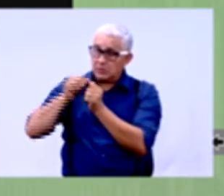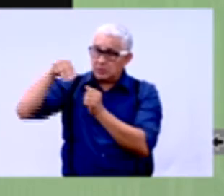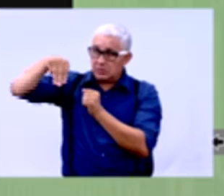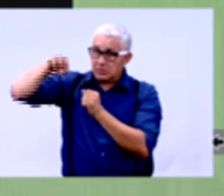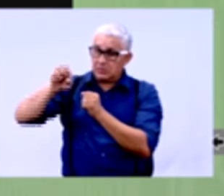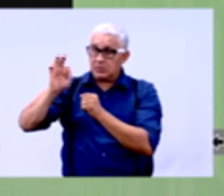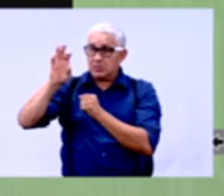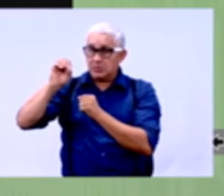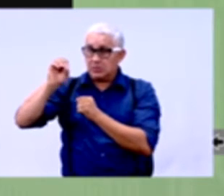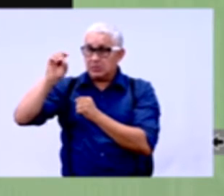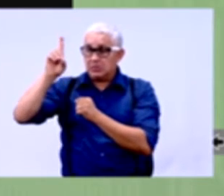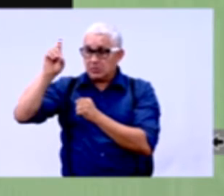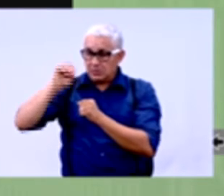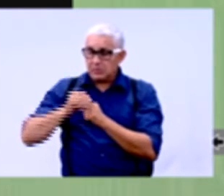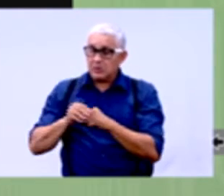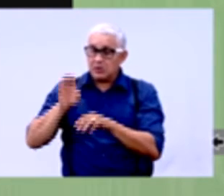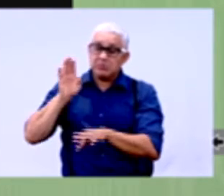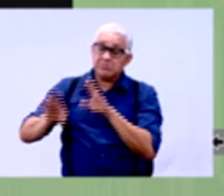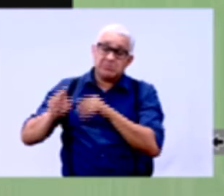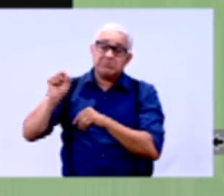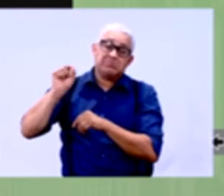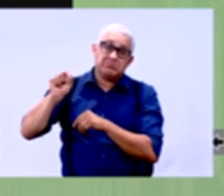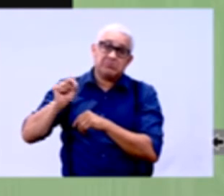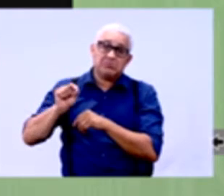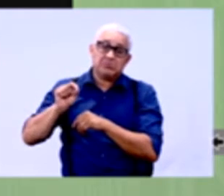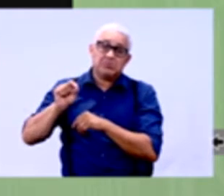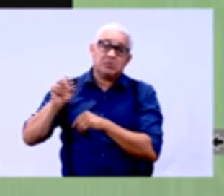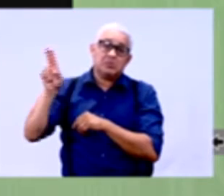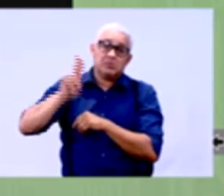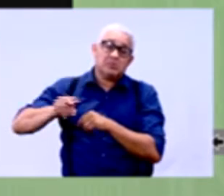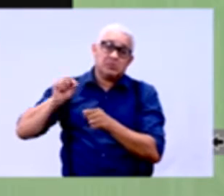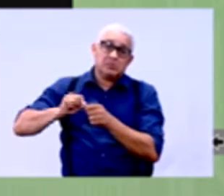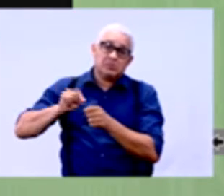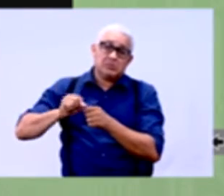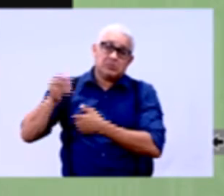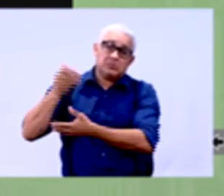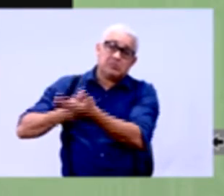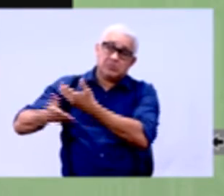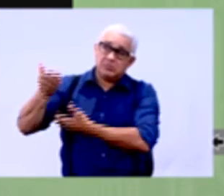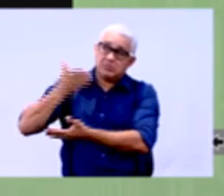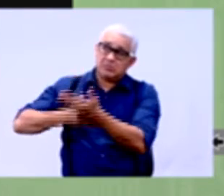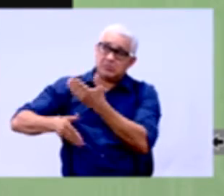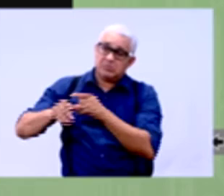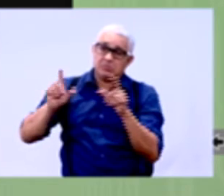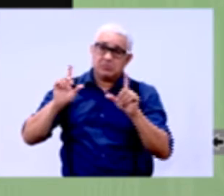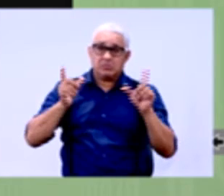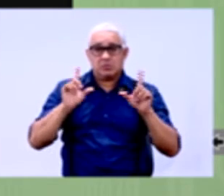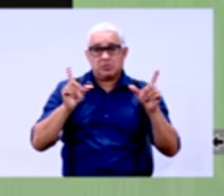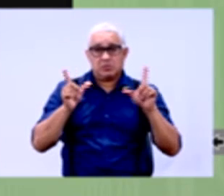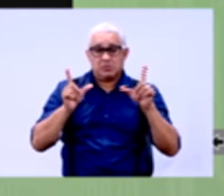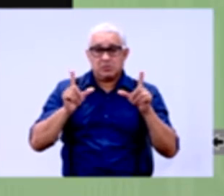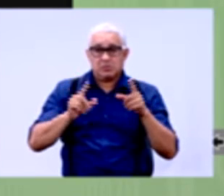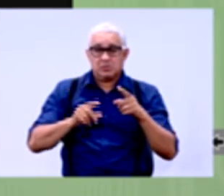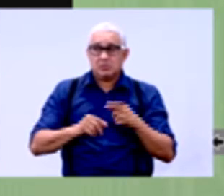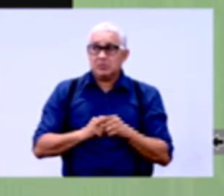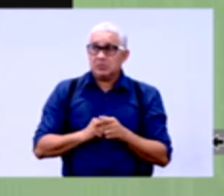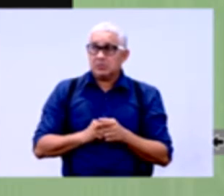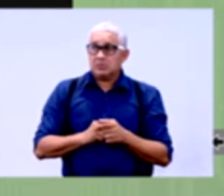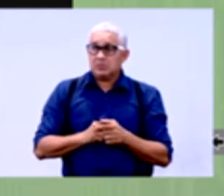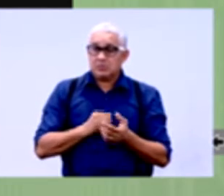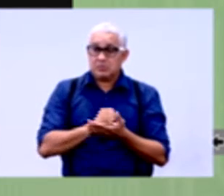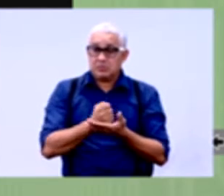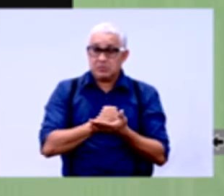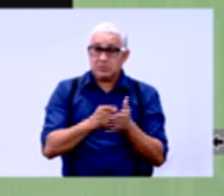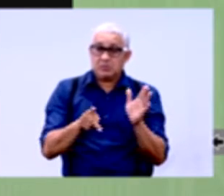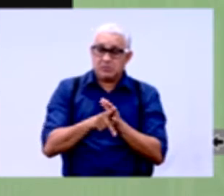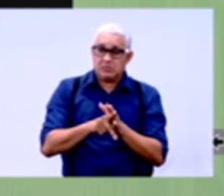mínimo ou obtendo valor, dependendo do que é que o usuário vai estar fazendo, interagindo aqui na tela, na manipulação que ele estiver fazendo